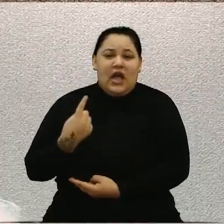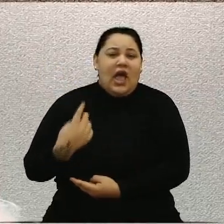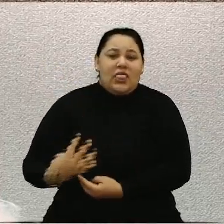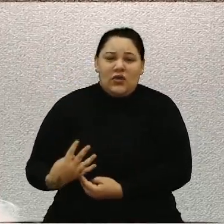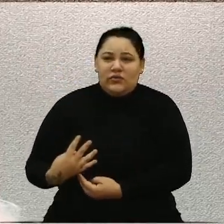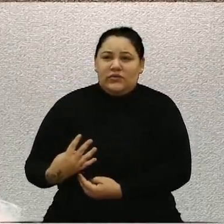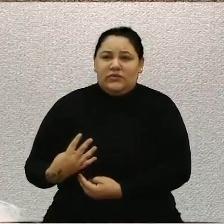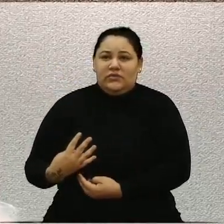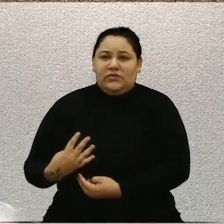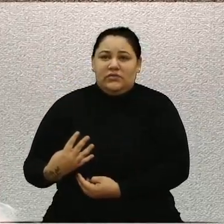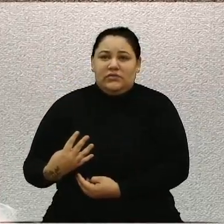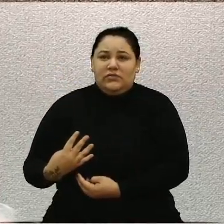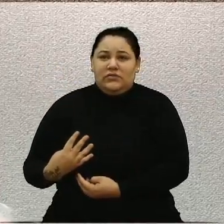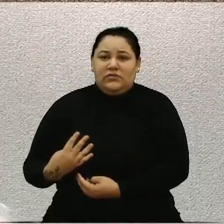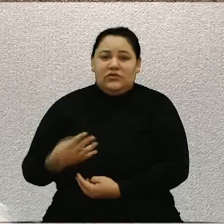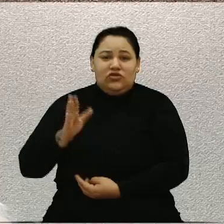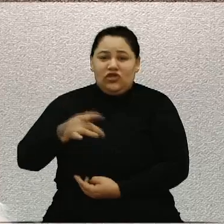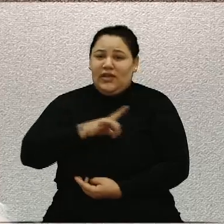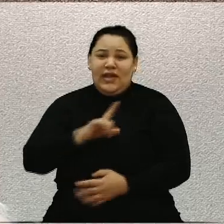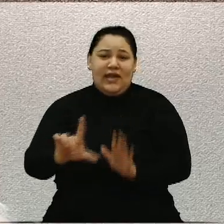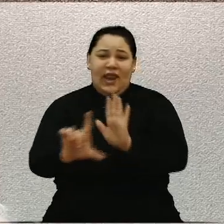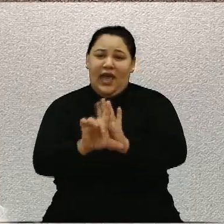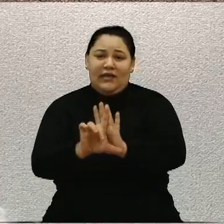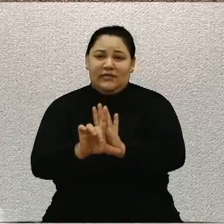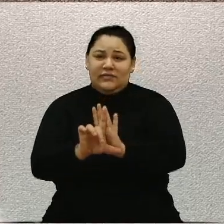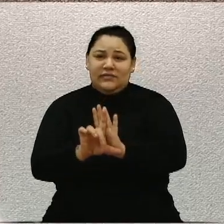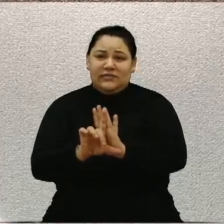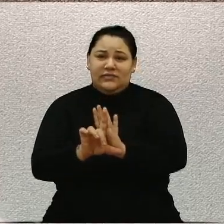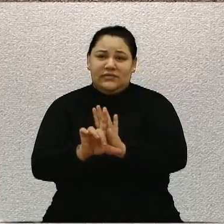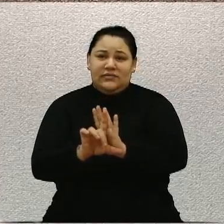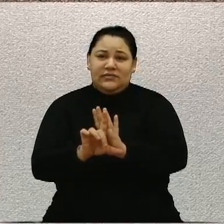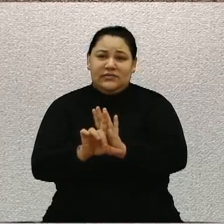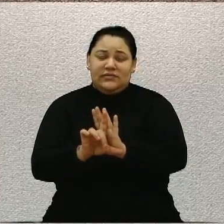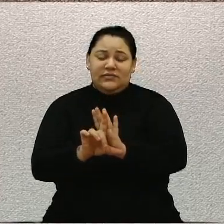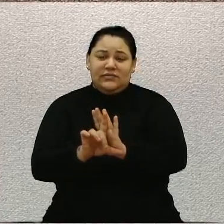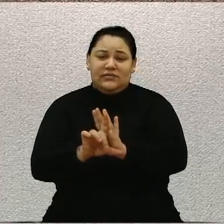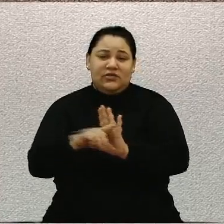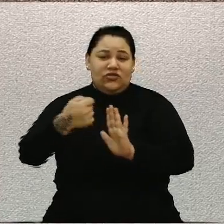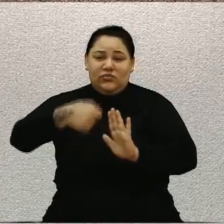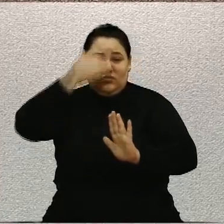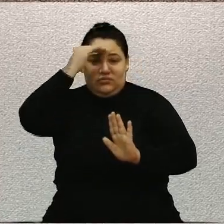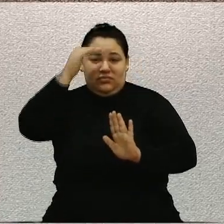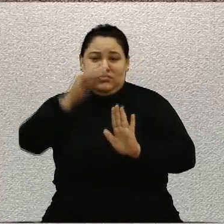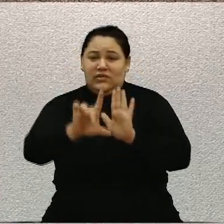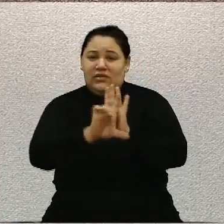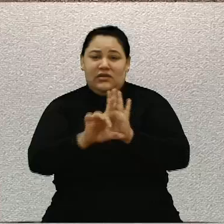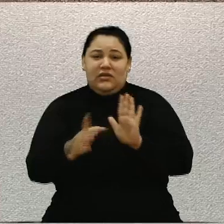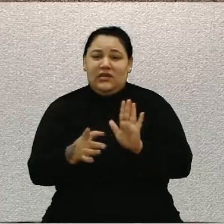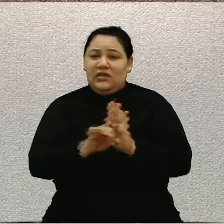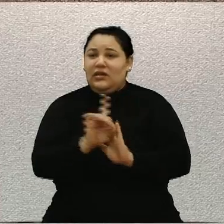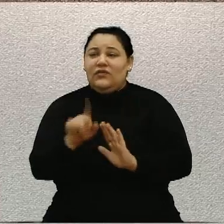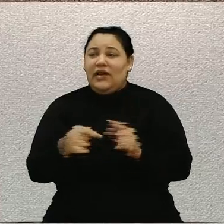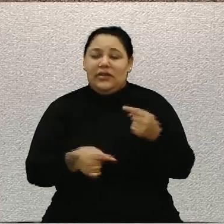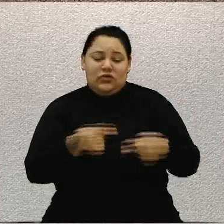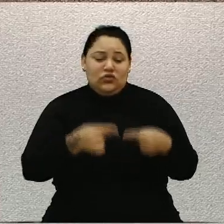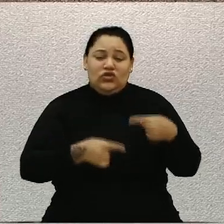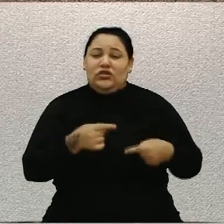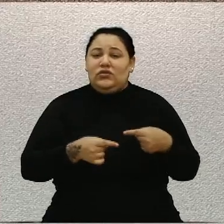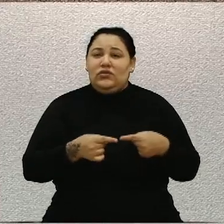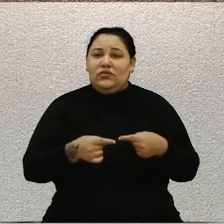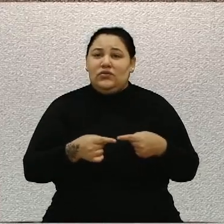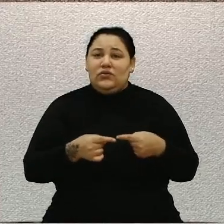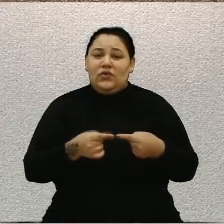para... Já tem a legislação, essa é a legislação que nós temos que cumprir e não ficar discutindo